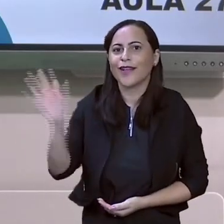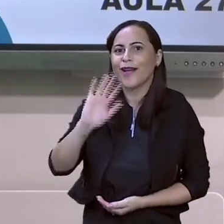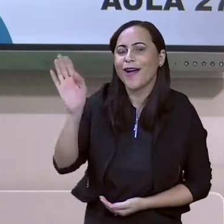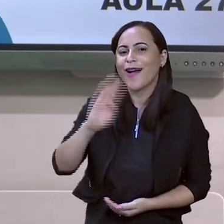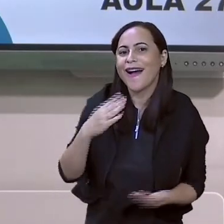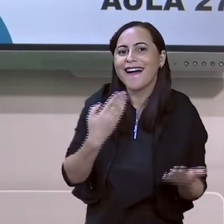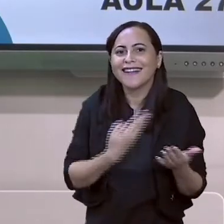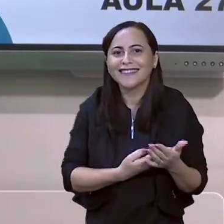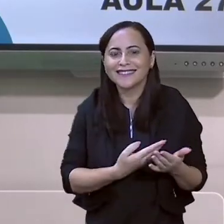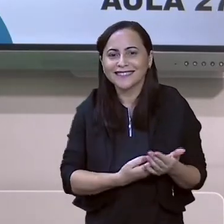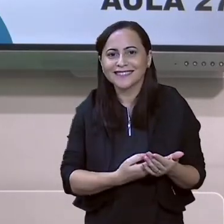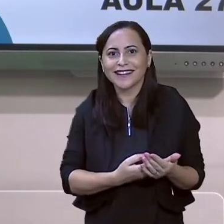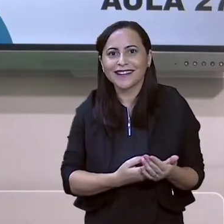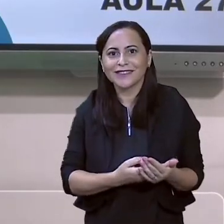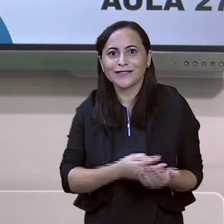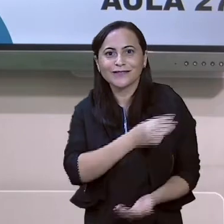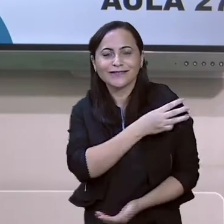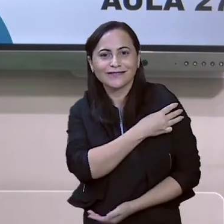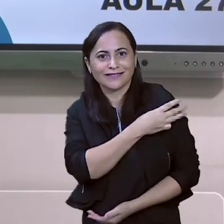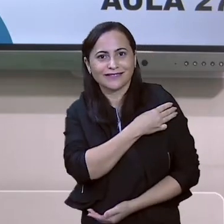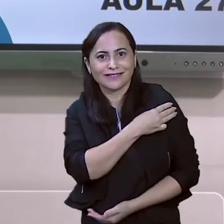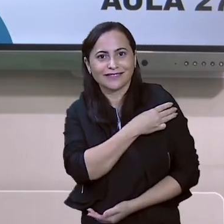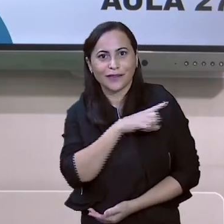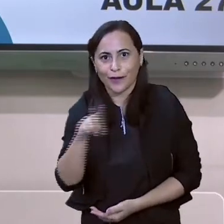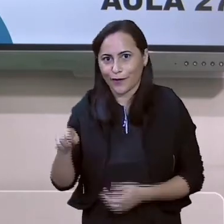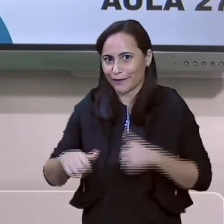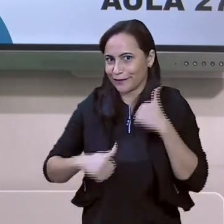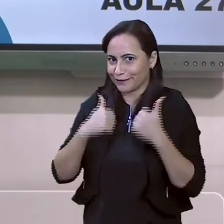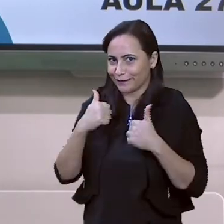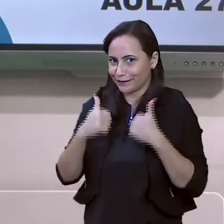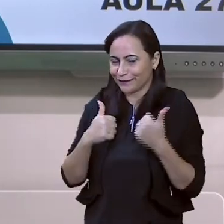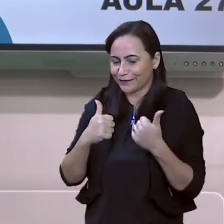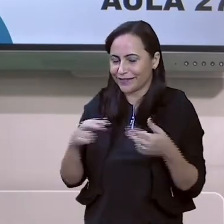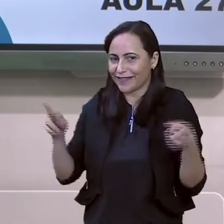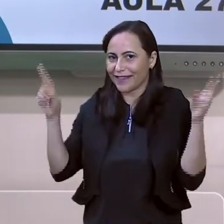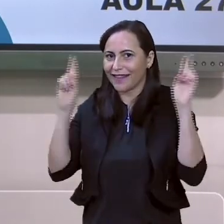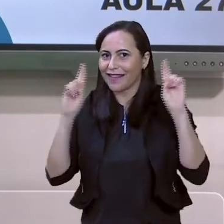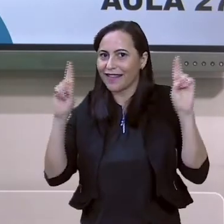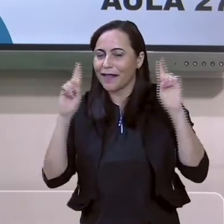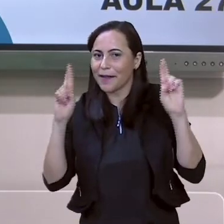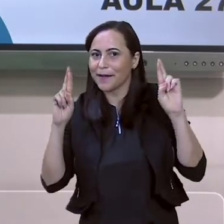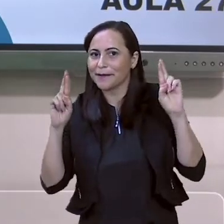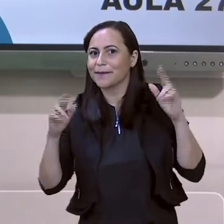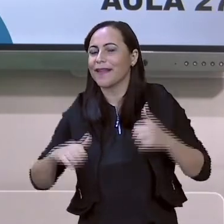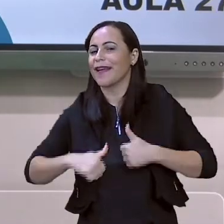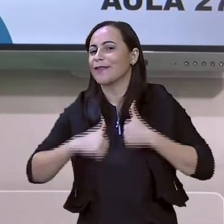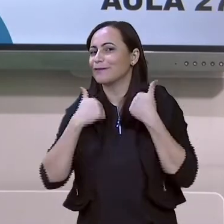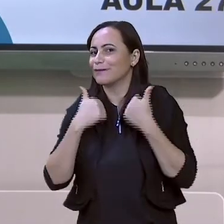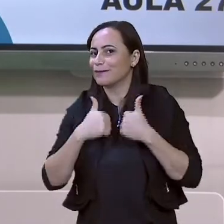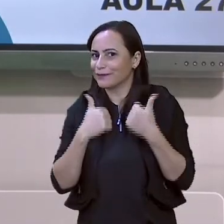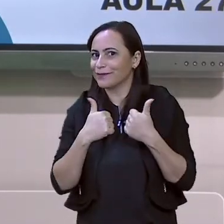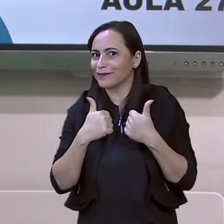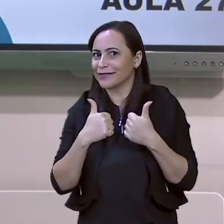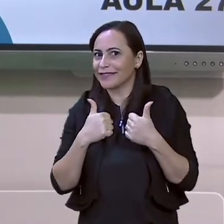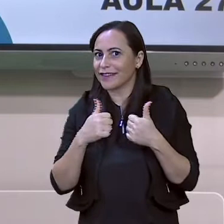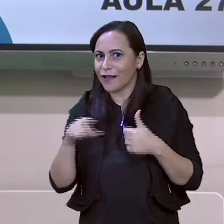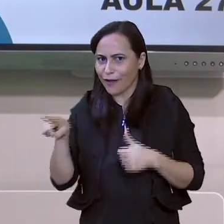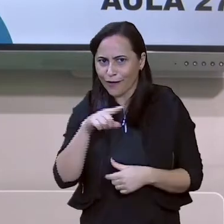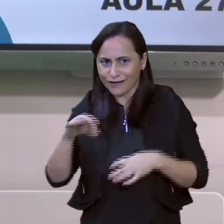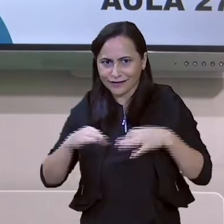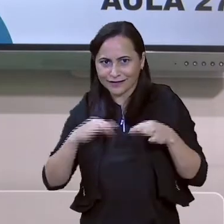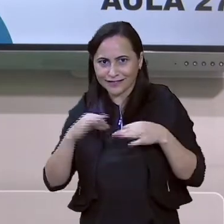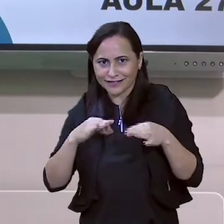Olá, estudantes do terceiro ano, tudo ótimo com vocês? Espero que esteja tudo bem. Preparados aí para mais uma aula